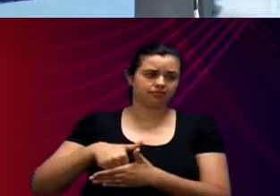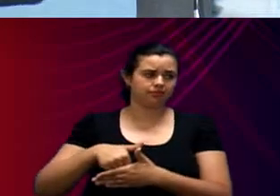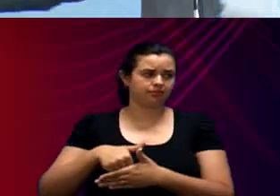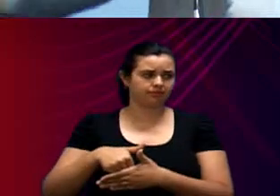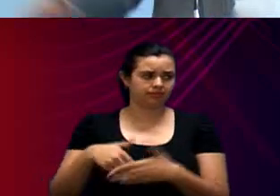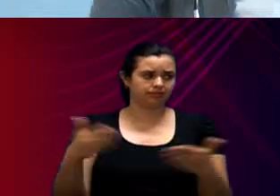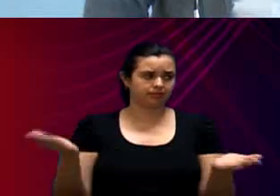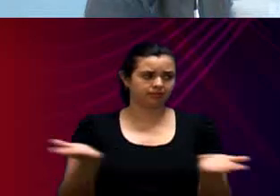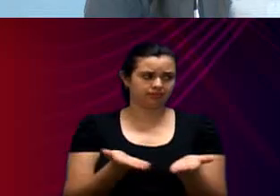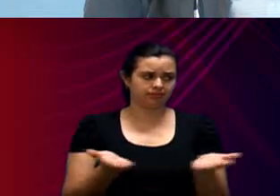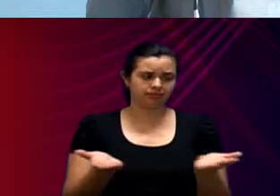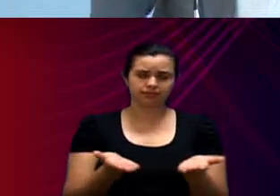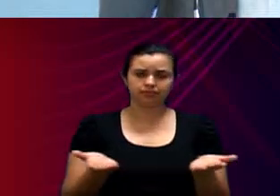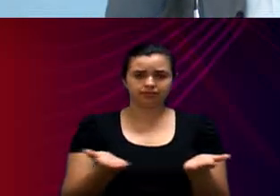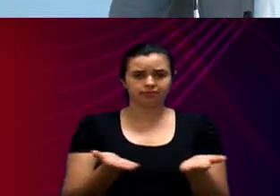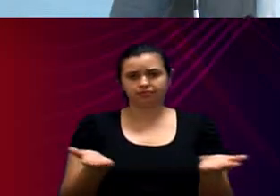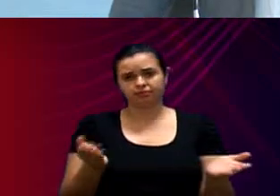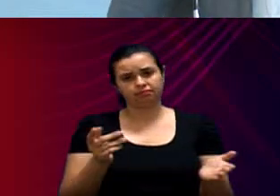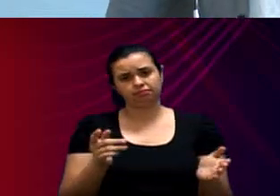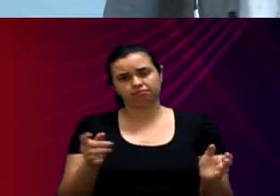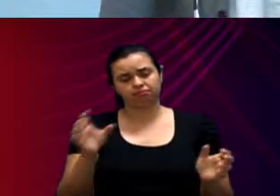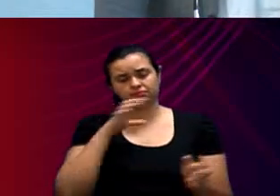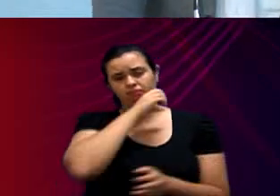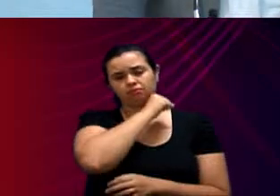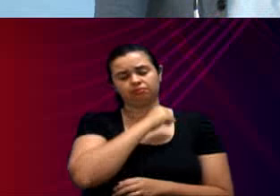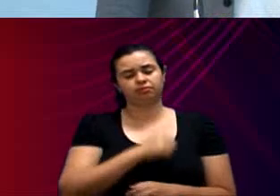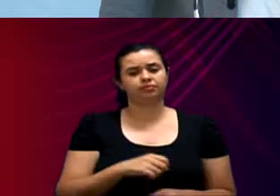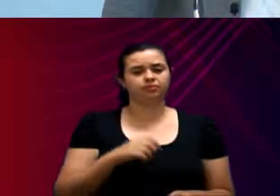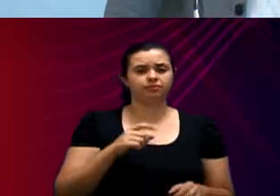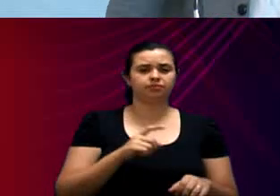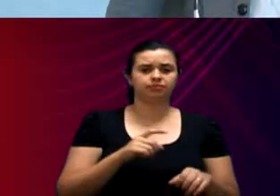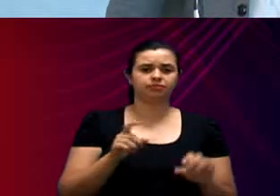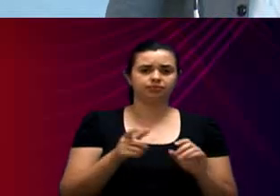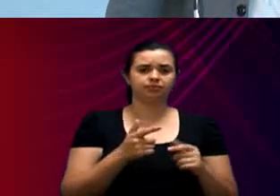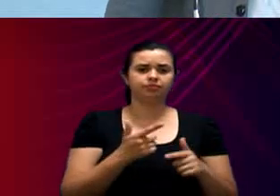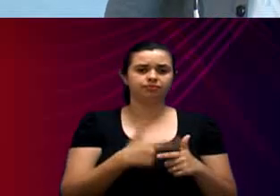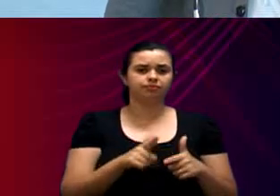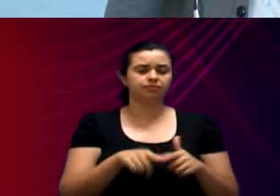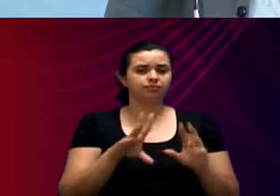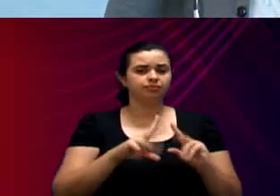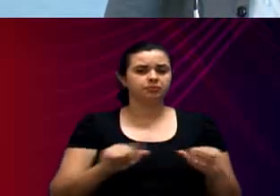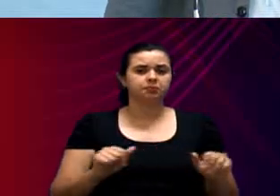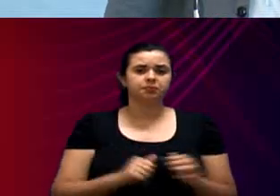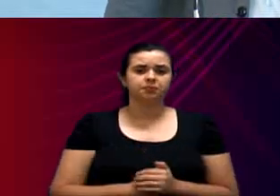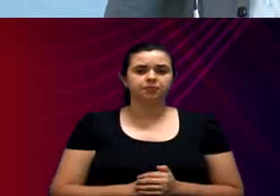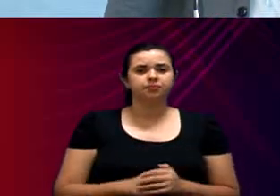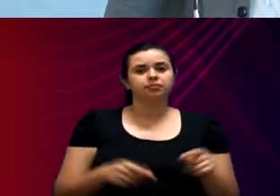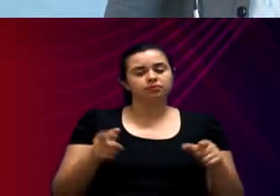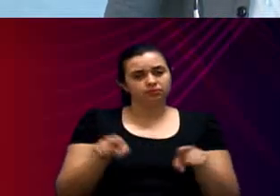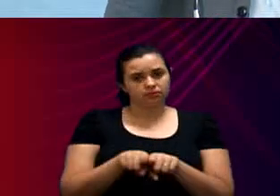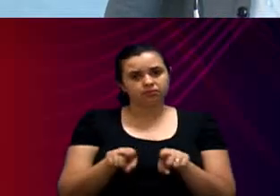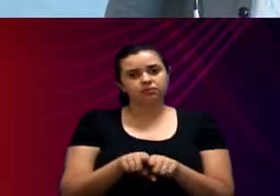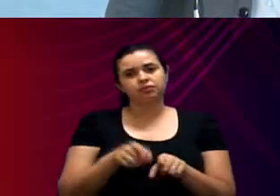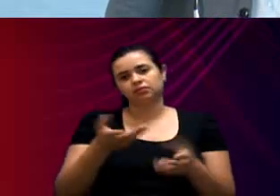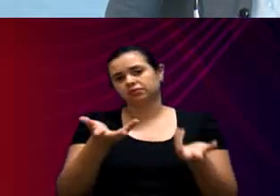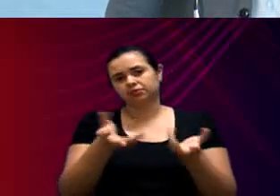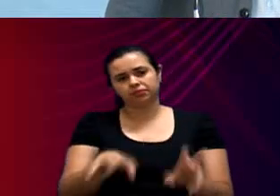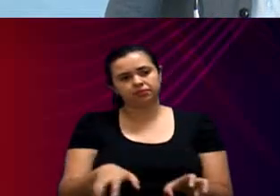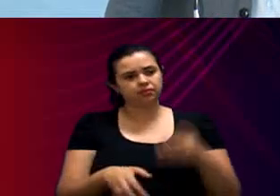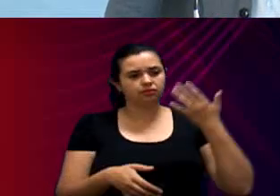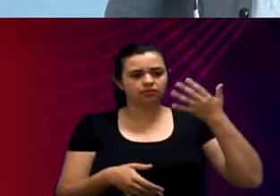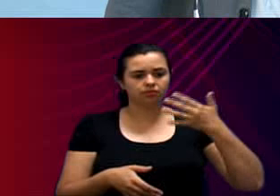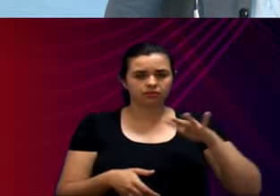segundo, né, tempo. Então, esse que é o problema. Uma questão, porque a gente não quer que a Criança Feliz também seja prejudicada. De forma alguma.